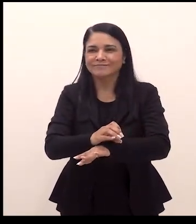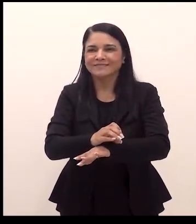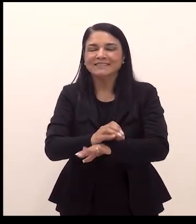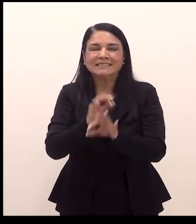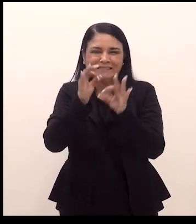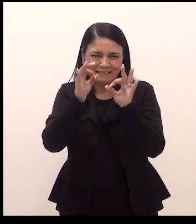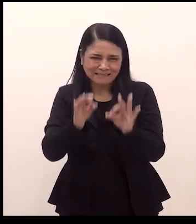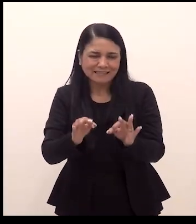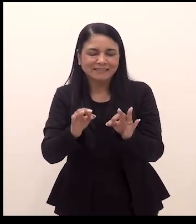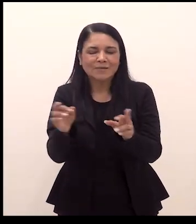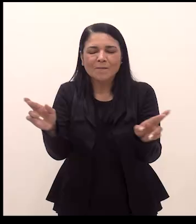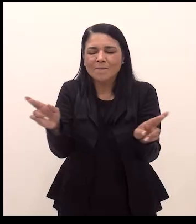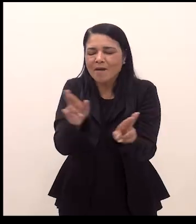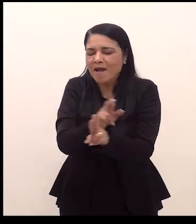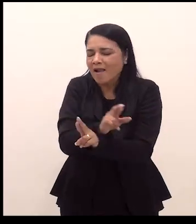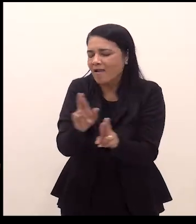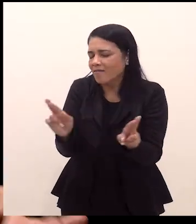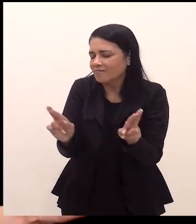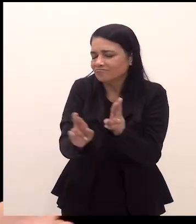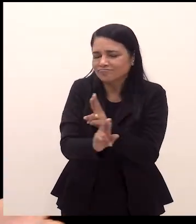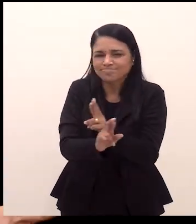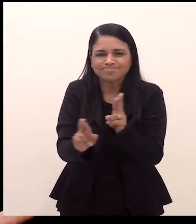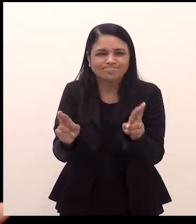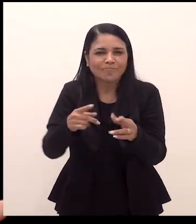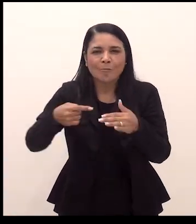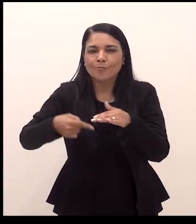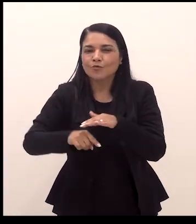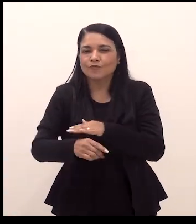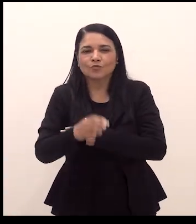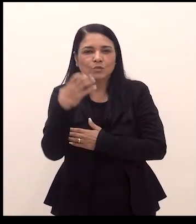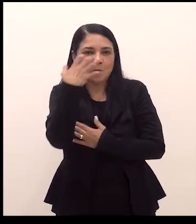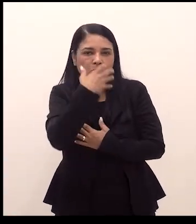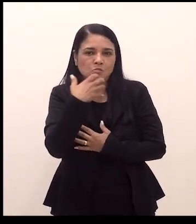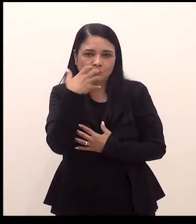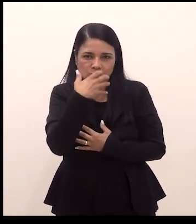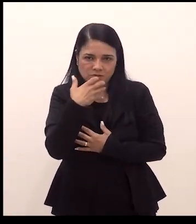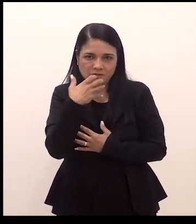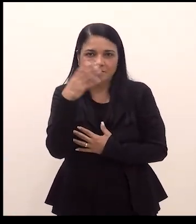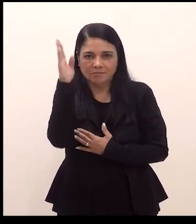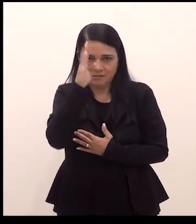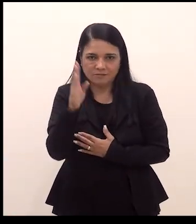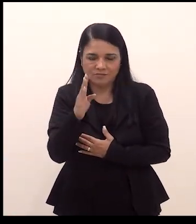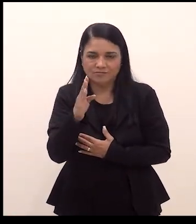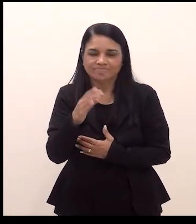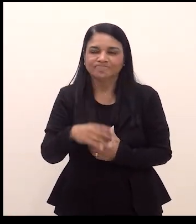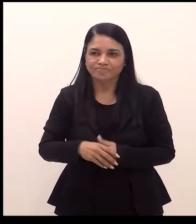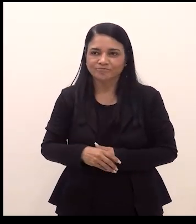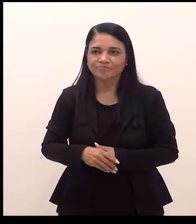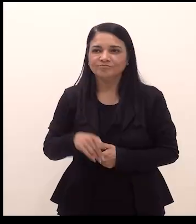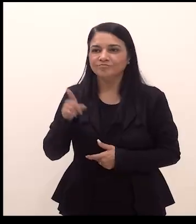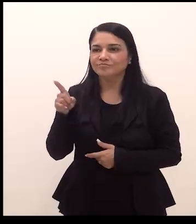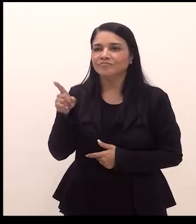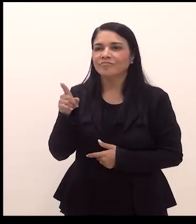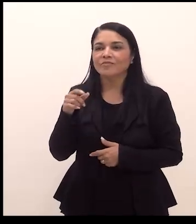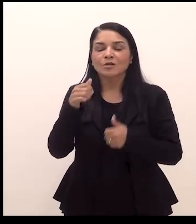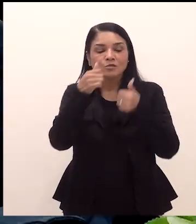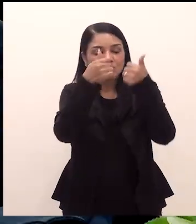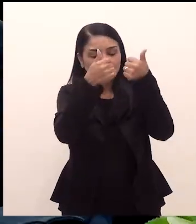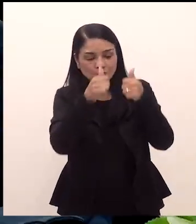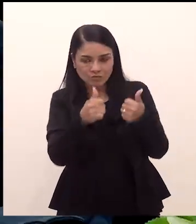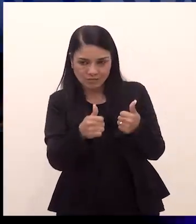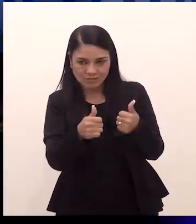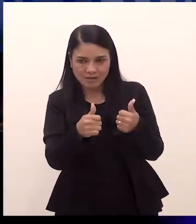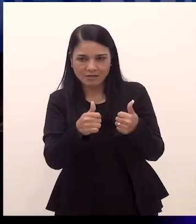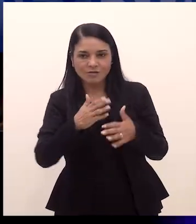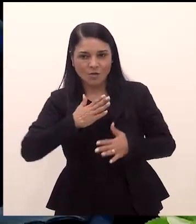multicultural, tenho certeza que a gente tem uma relação muito profunda com a música, talvez mais do que até outros lugares.